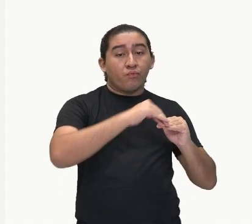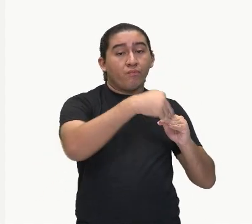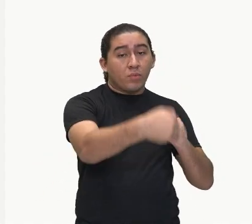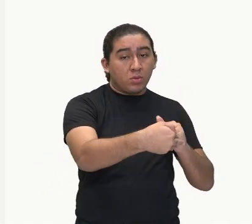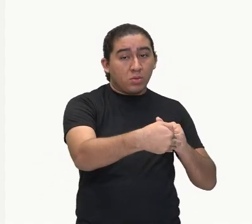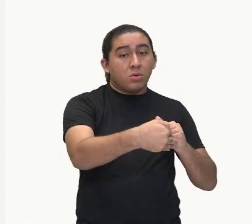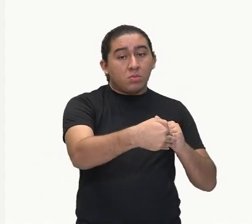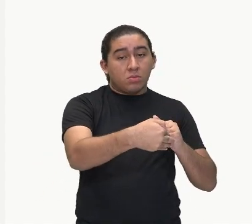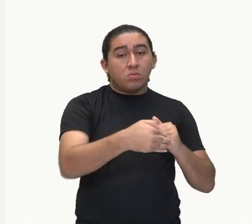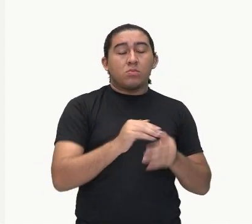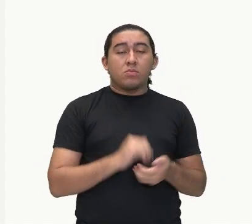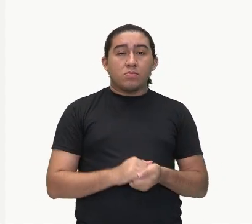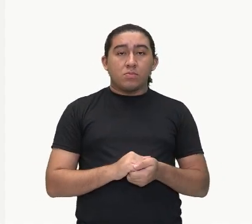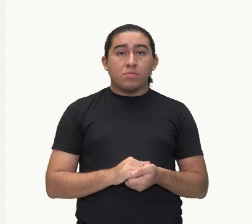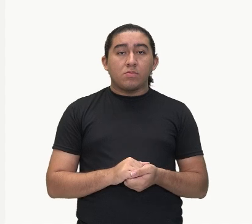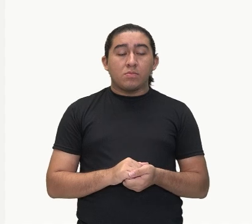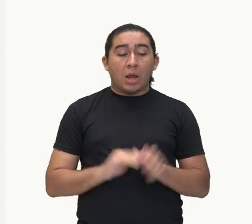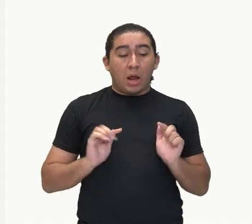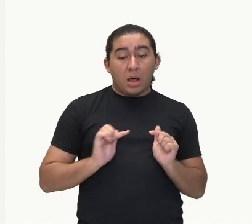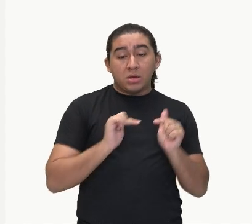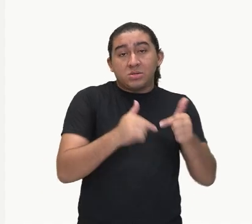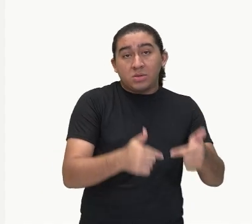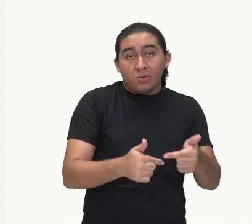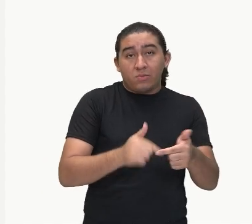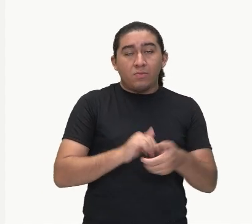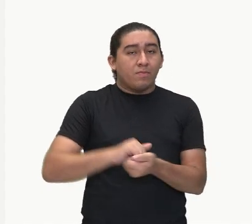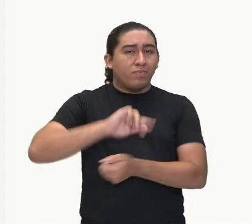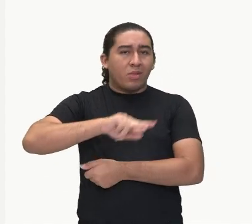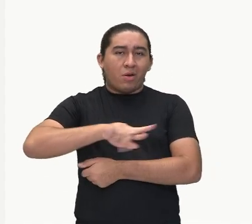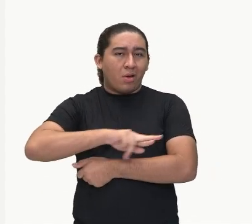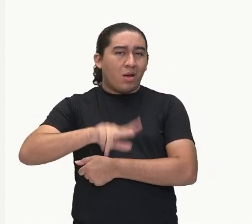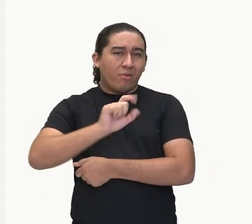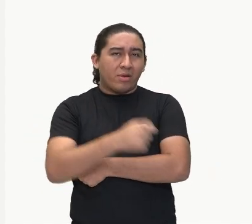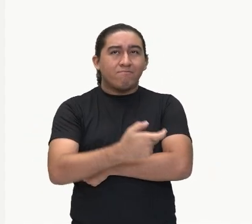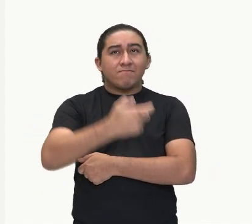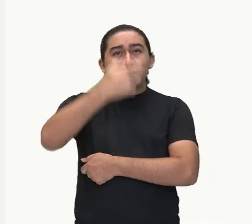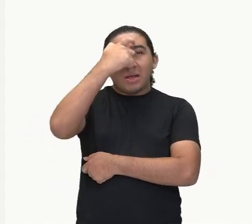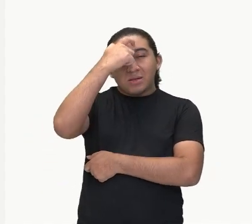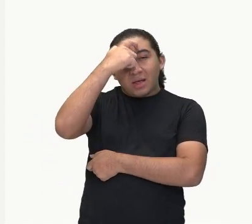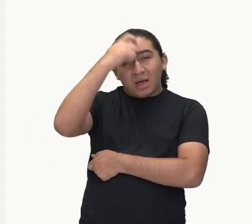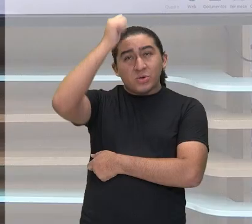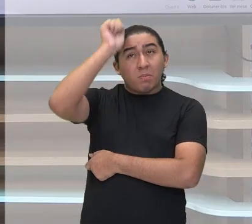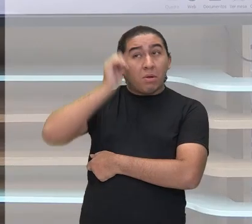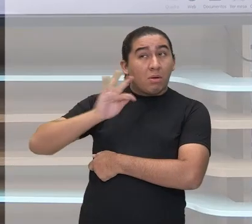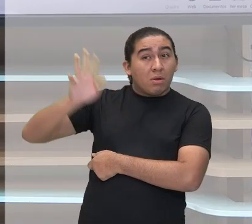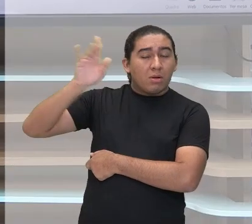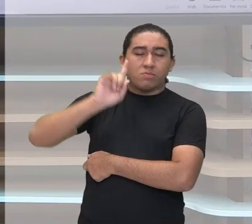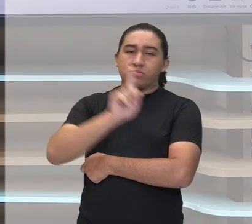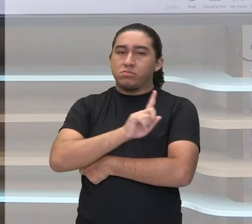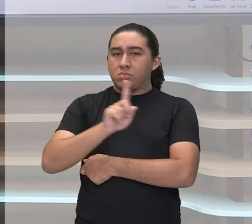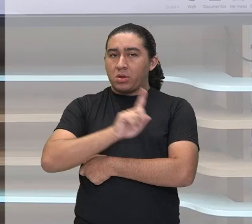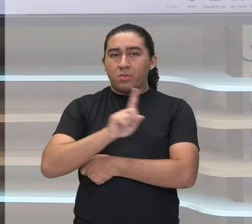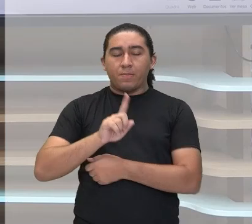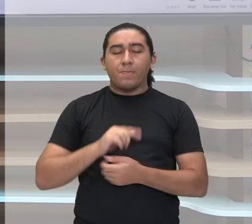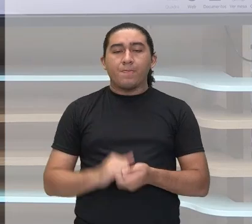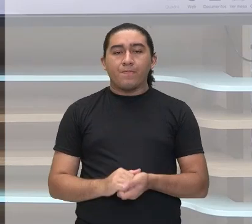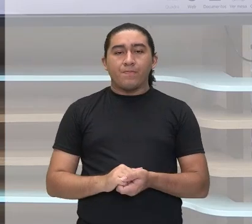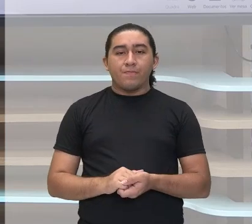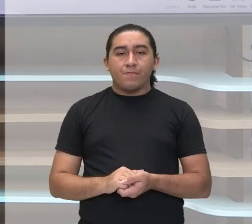aspectos externos, né? Não vai trabalhar essa área do psicológico como é